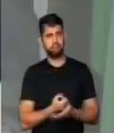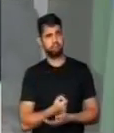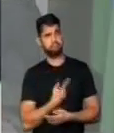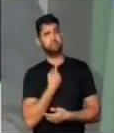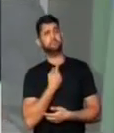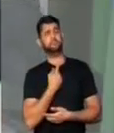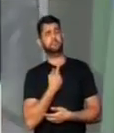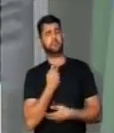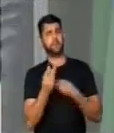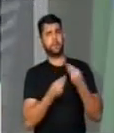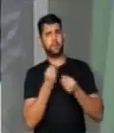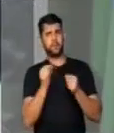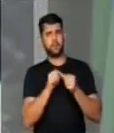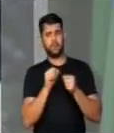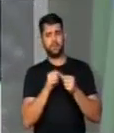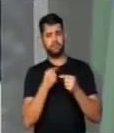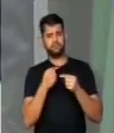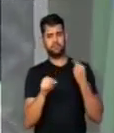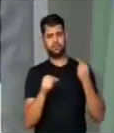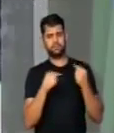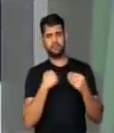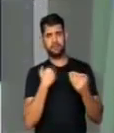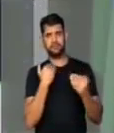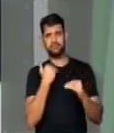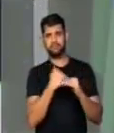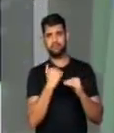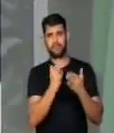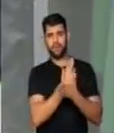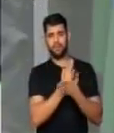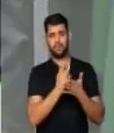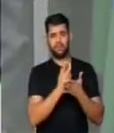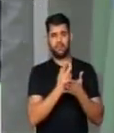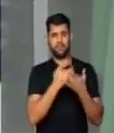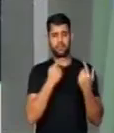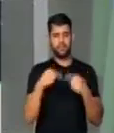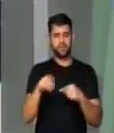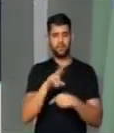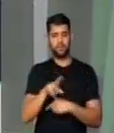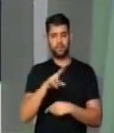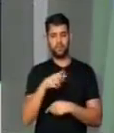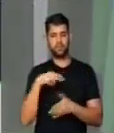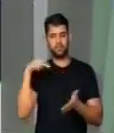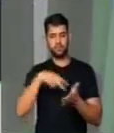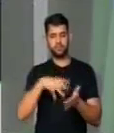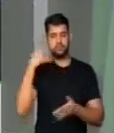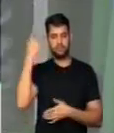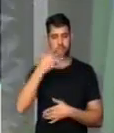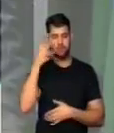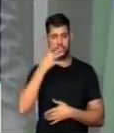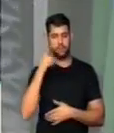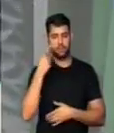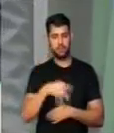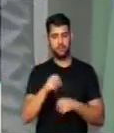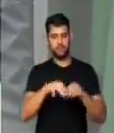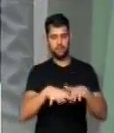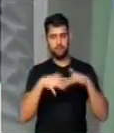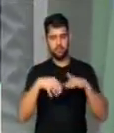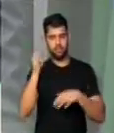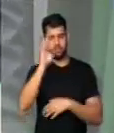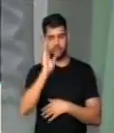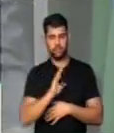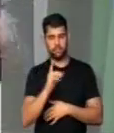espantado com a incoerência que a oposição usa esta tribuna aqui do Parlamento